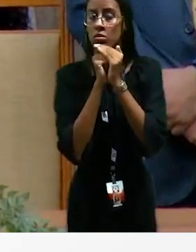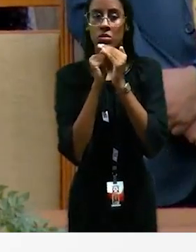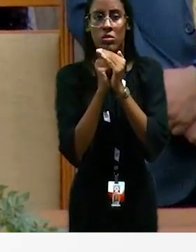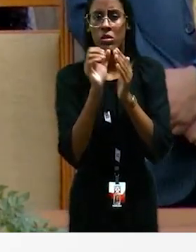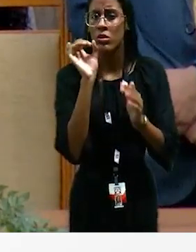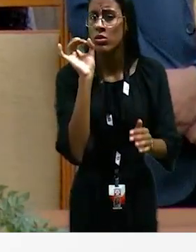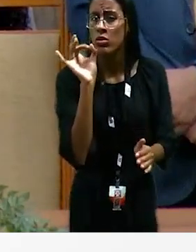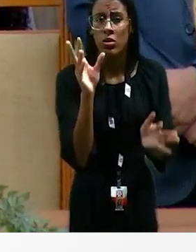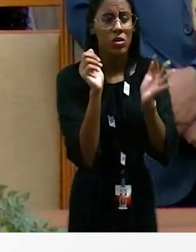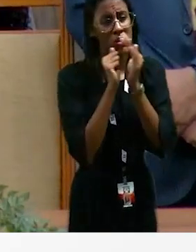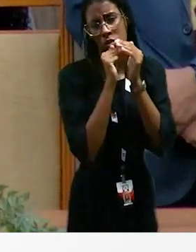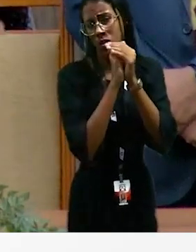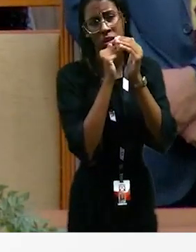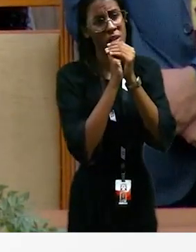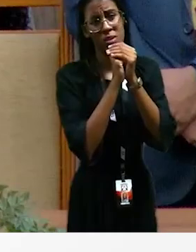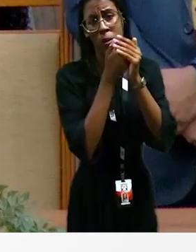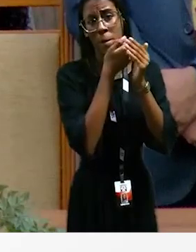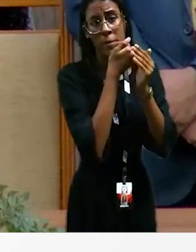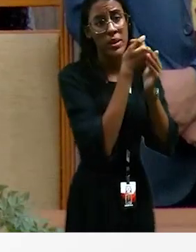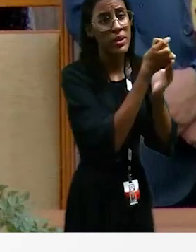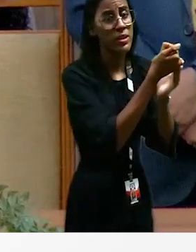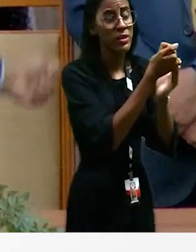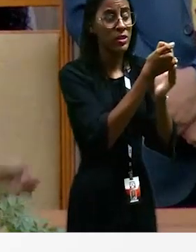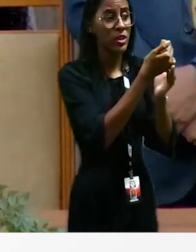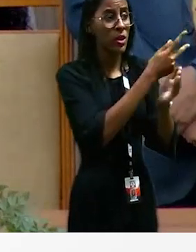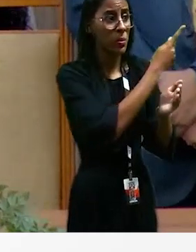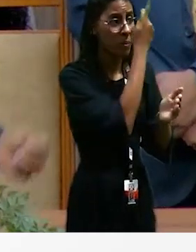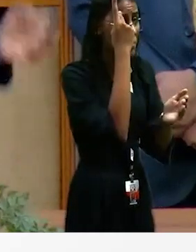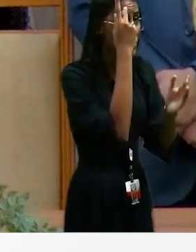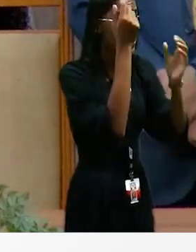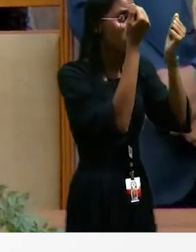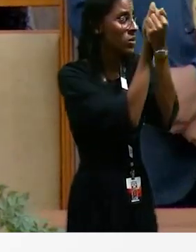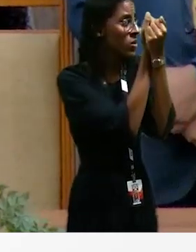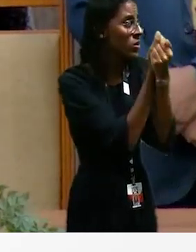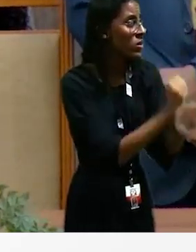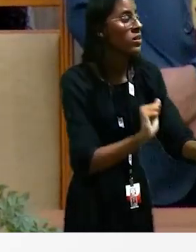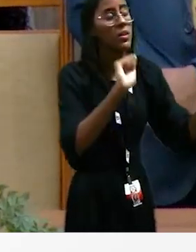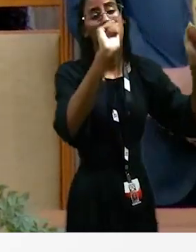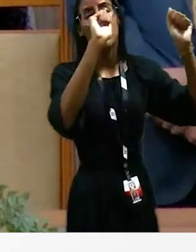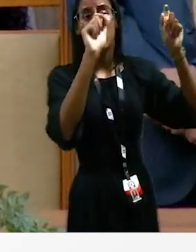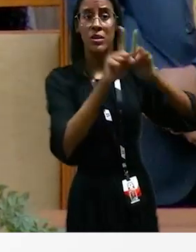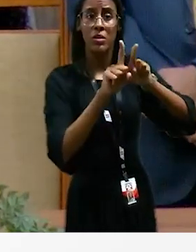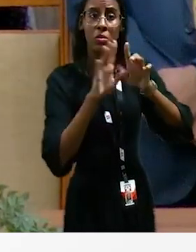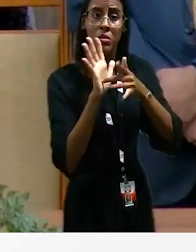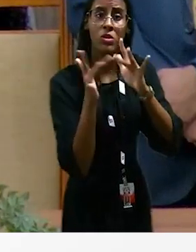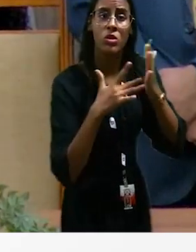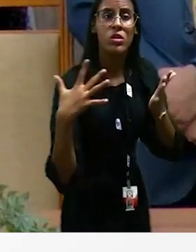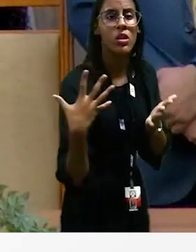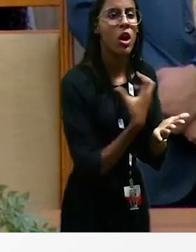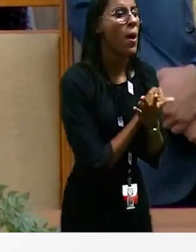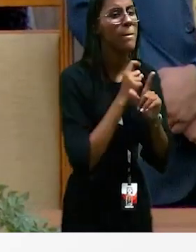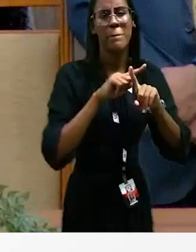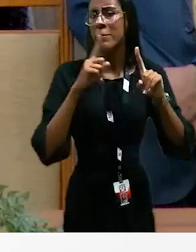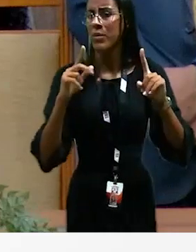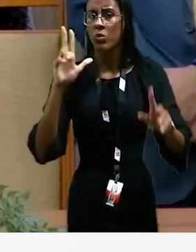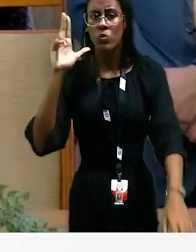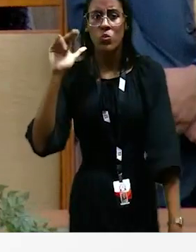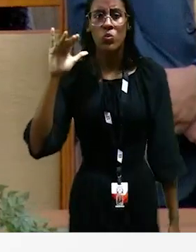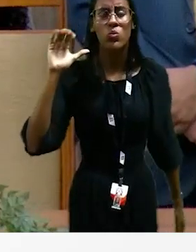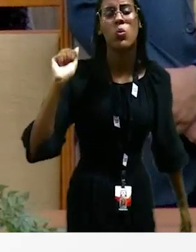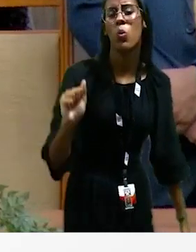pedindo para libertar pedindo para Jesus salvar mas nunca se dirigiu a nome de ninguém